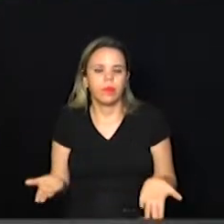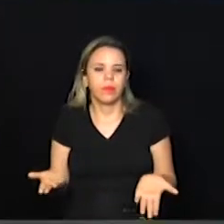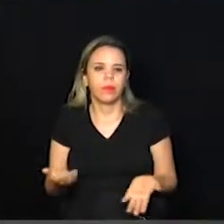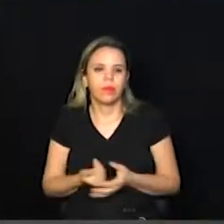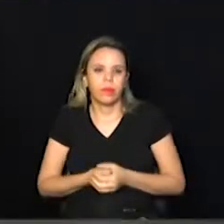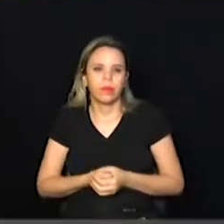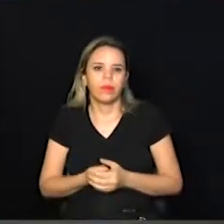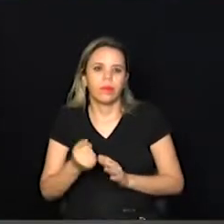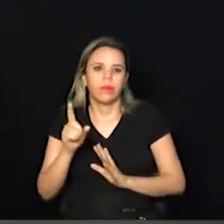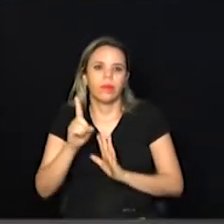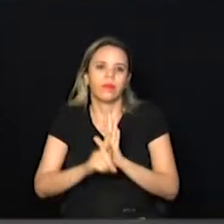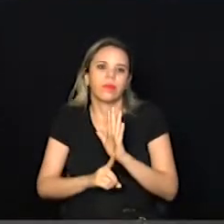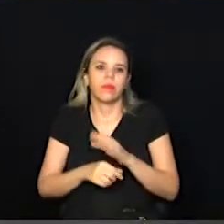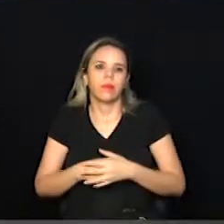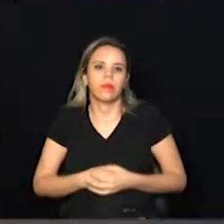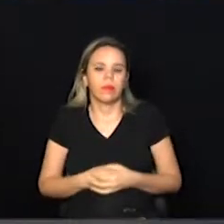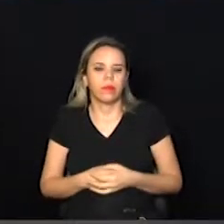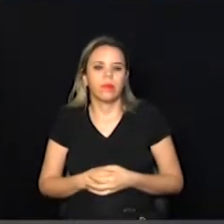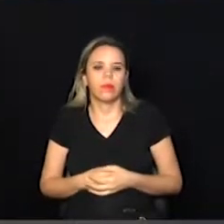dos direitos